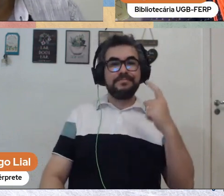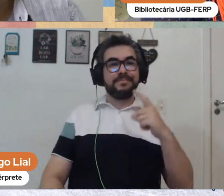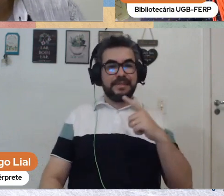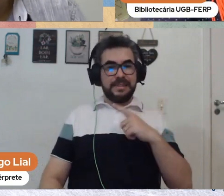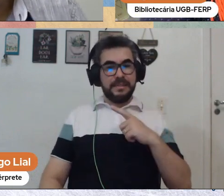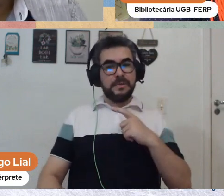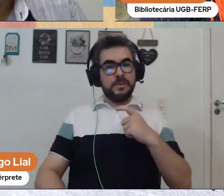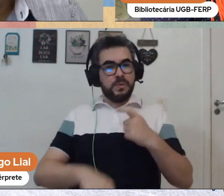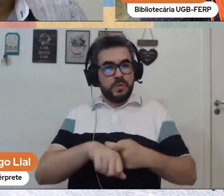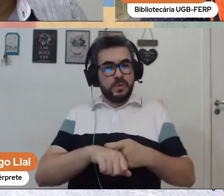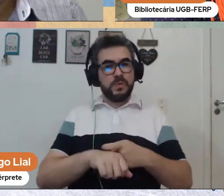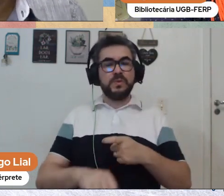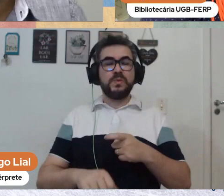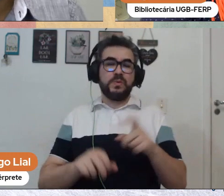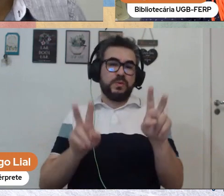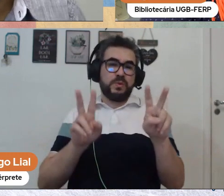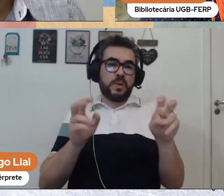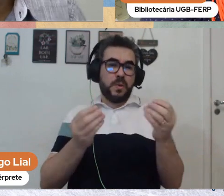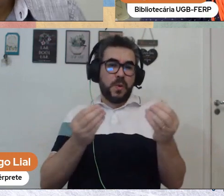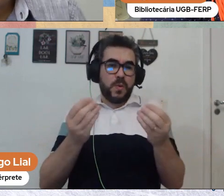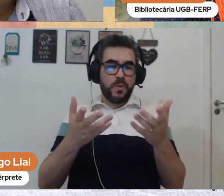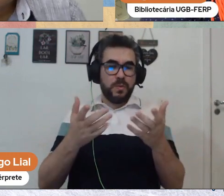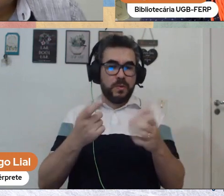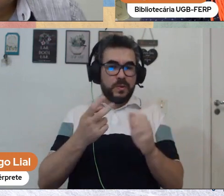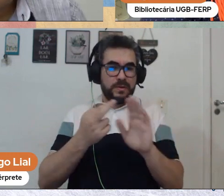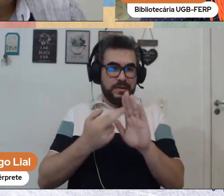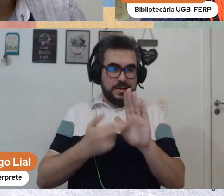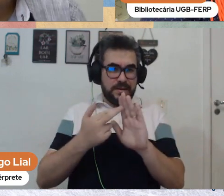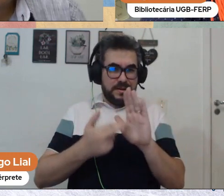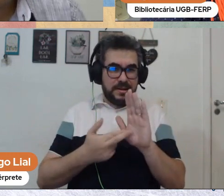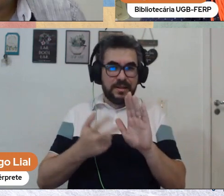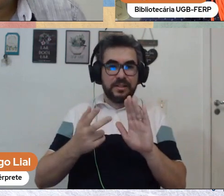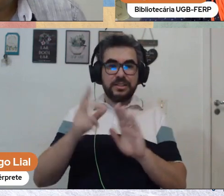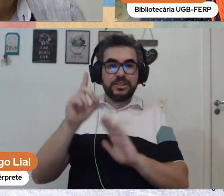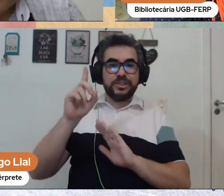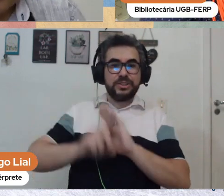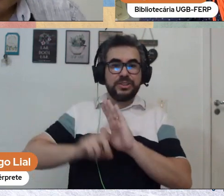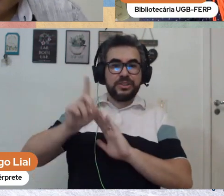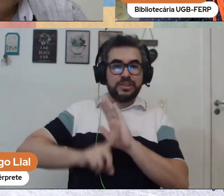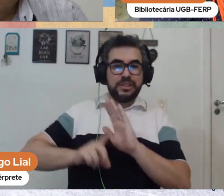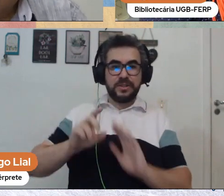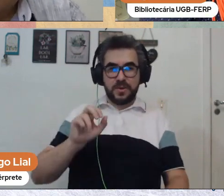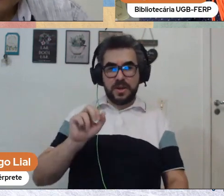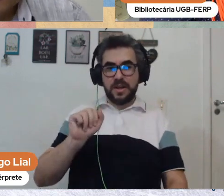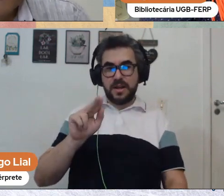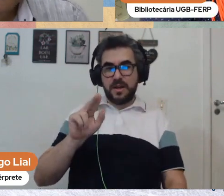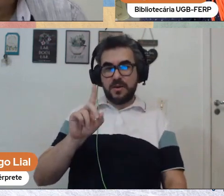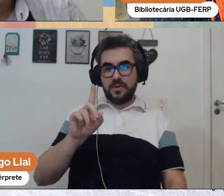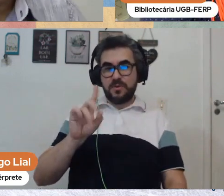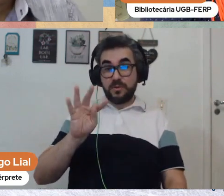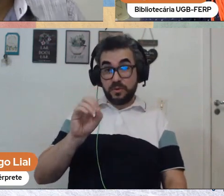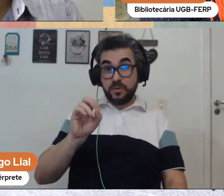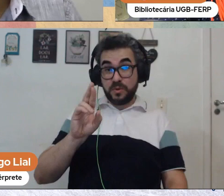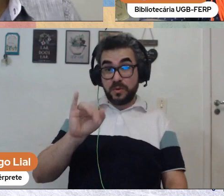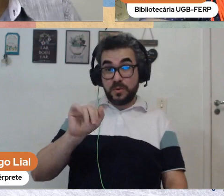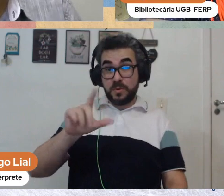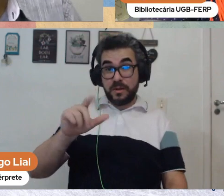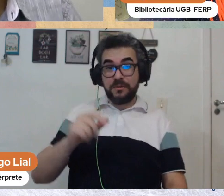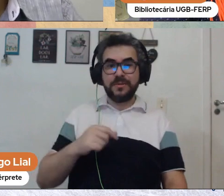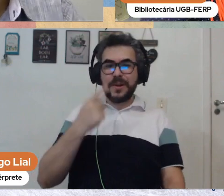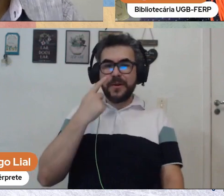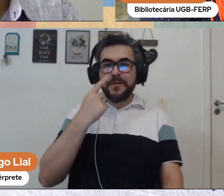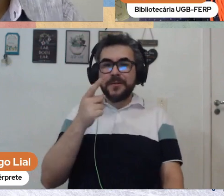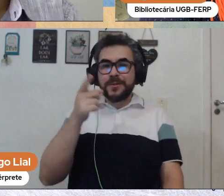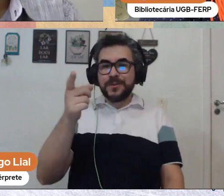correto? Correto. Por exemplo, não é simplesmente pegar... Você mostrou aí vários CDs, eu vibrei aqui. Não é pegar um CD